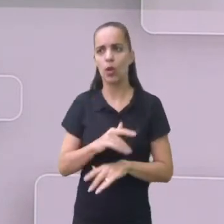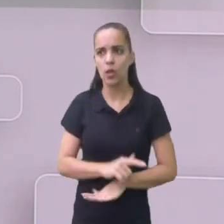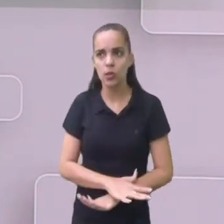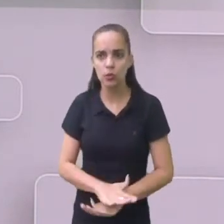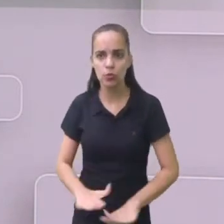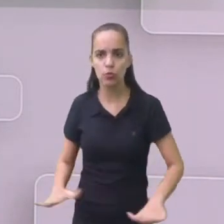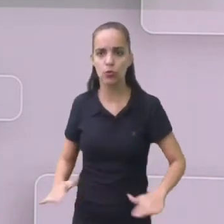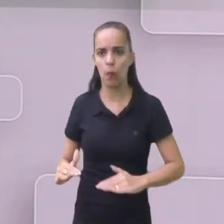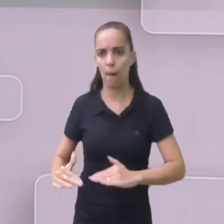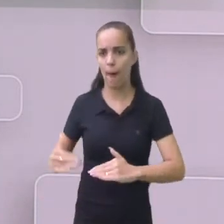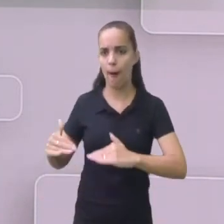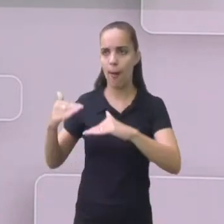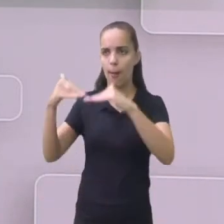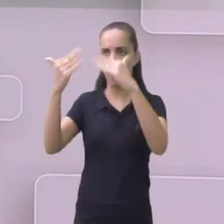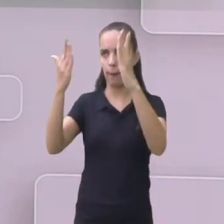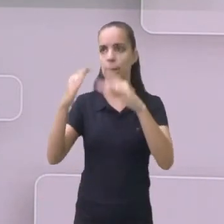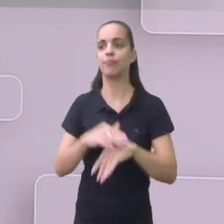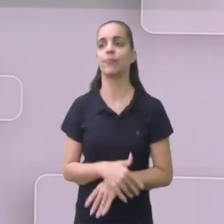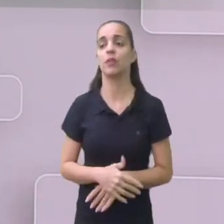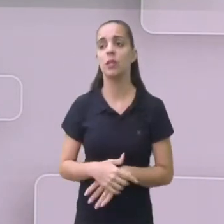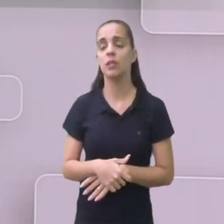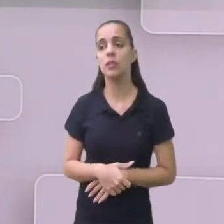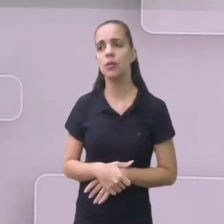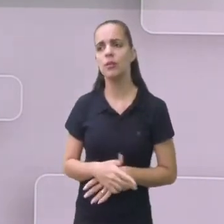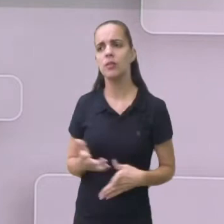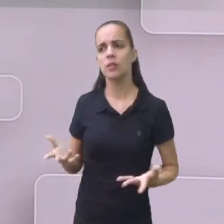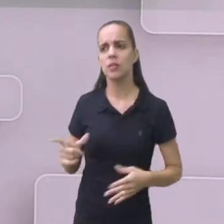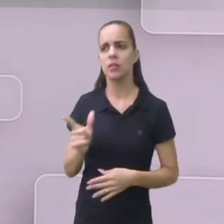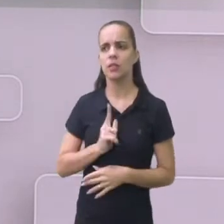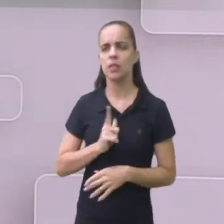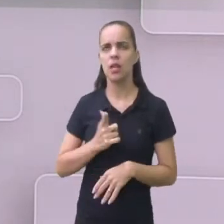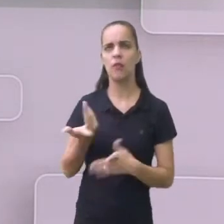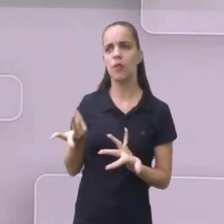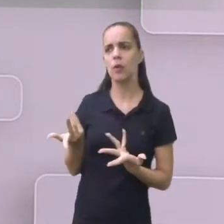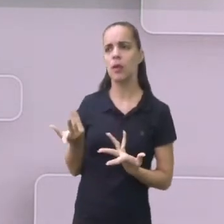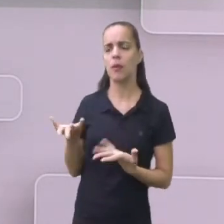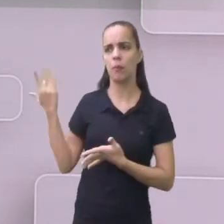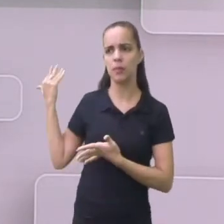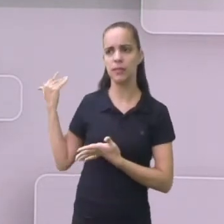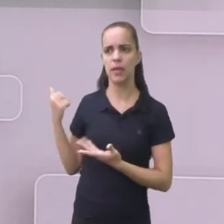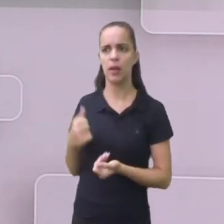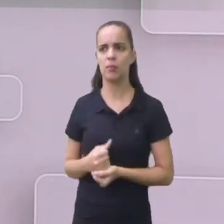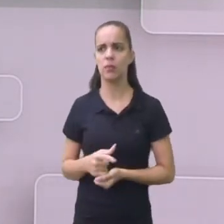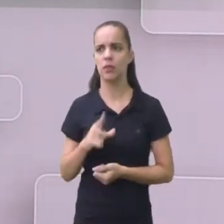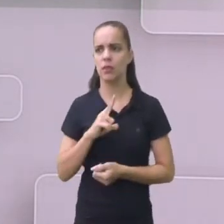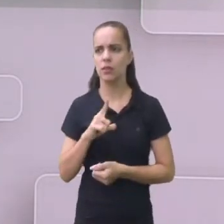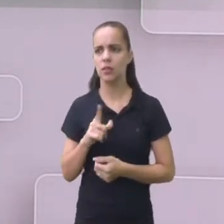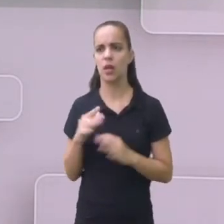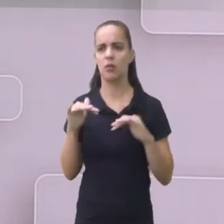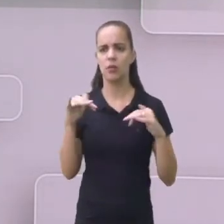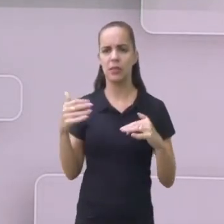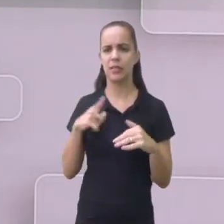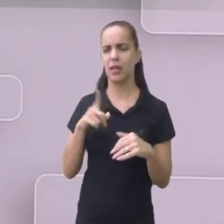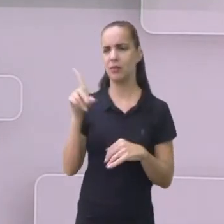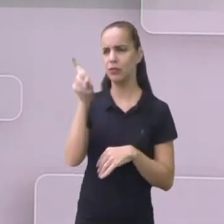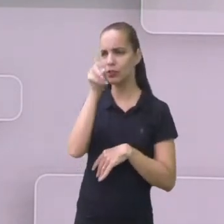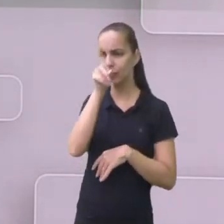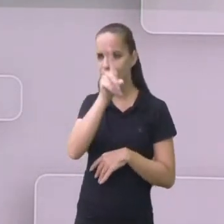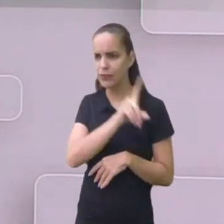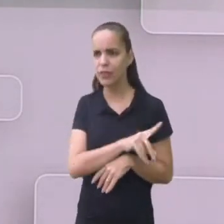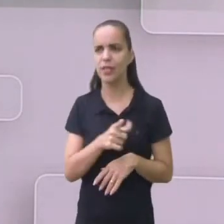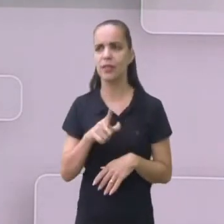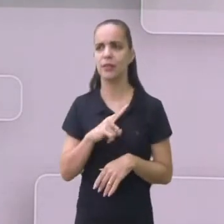difíceis aconteceram. Juscelino Kubitschek, em um determinado momento, não teve muita aceitação, muita aprovação. Depois